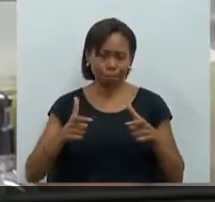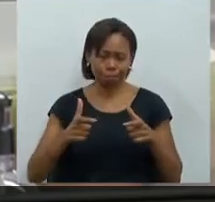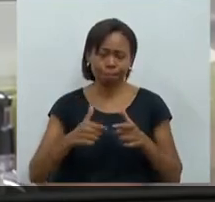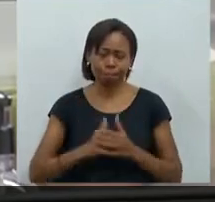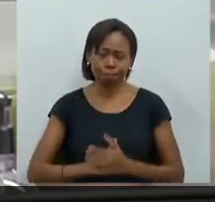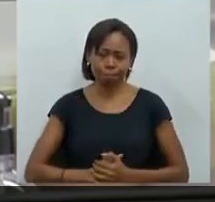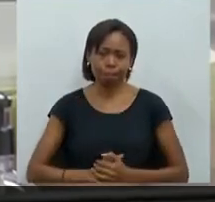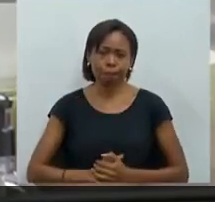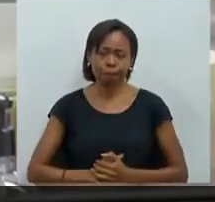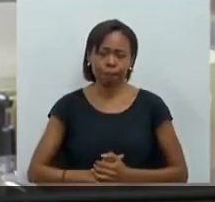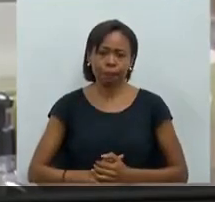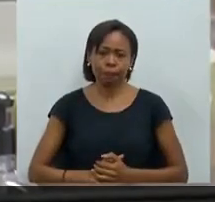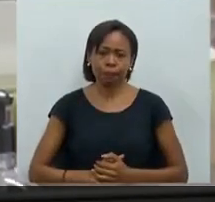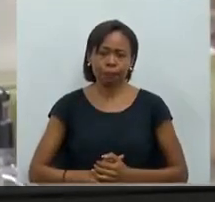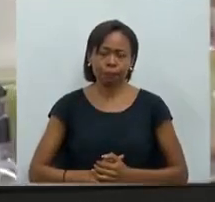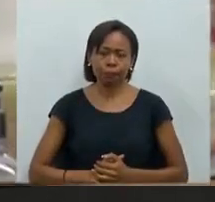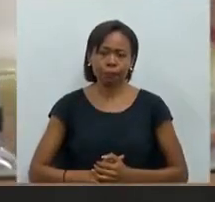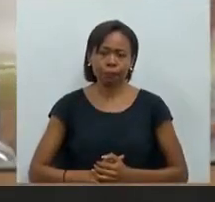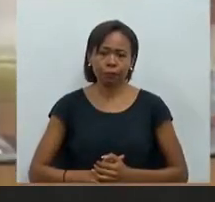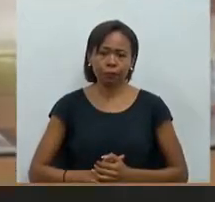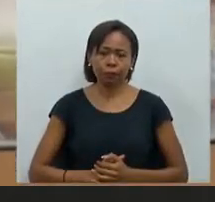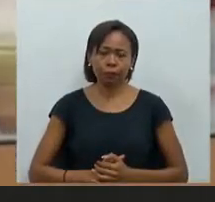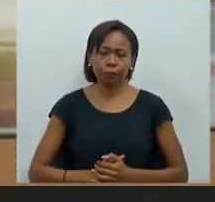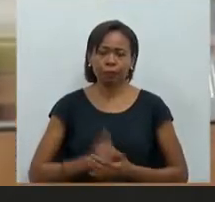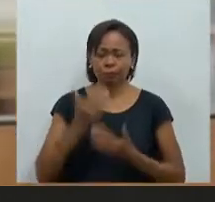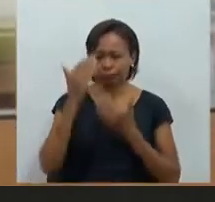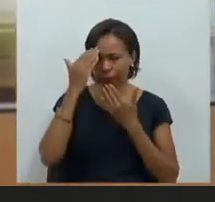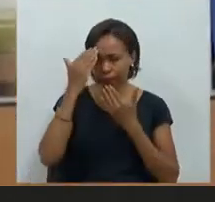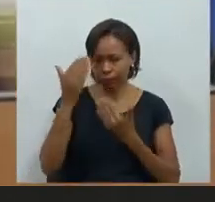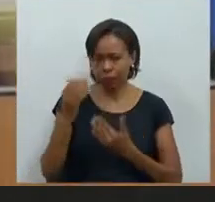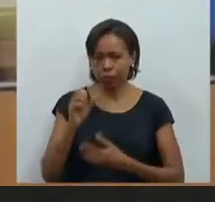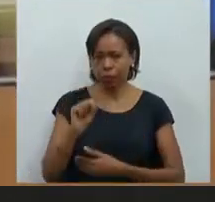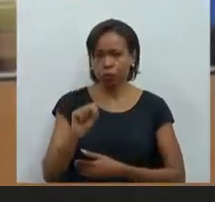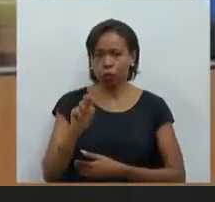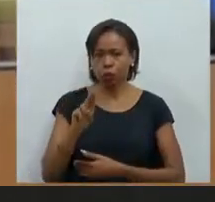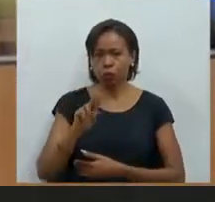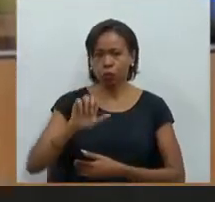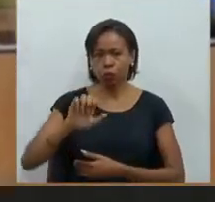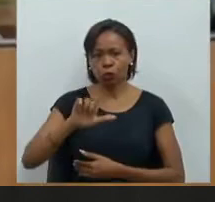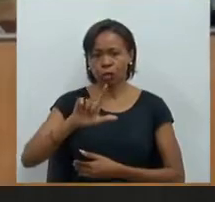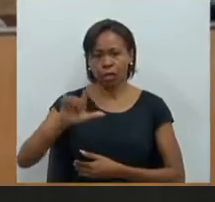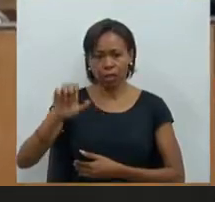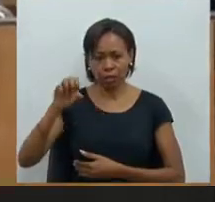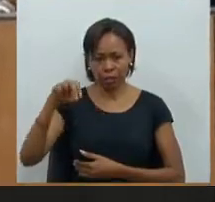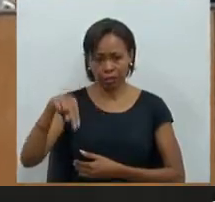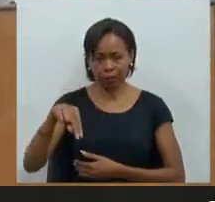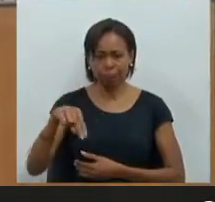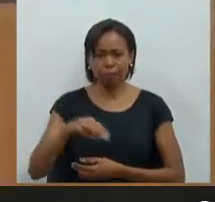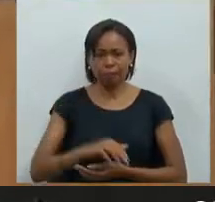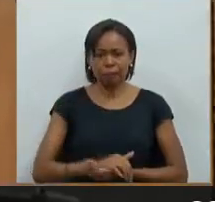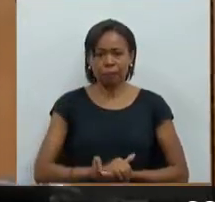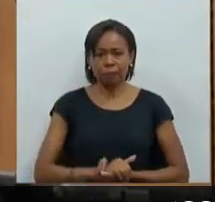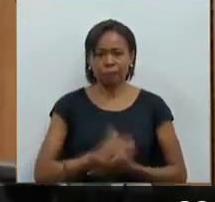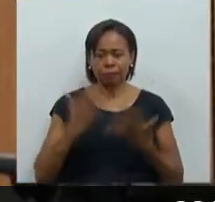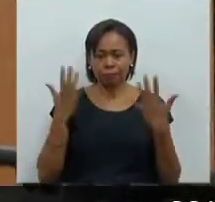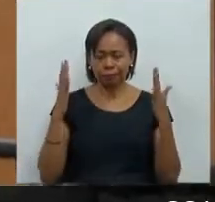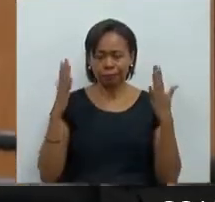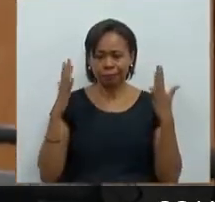pessoa. Ok, muito obrigado, Suelen. Agradecemos a...